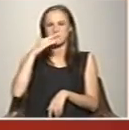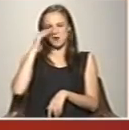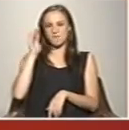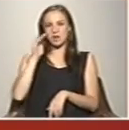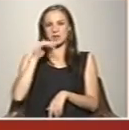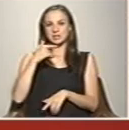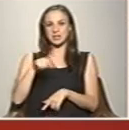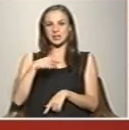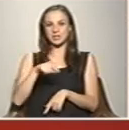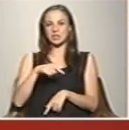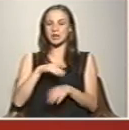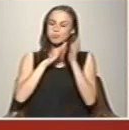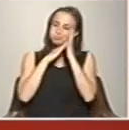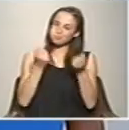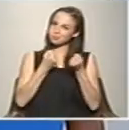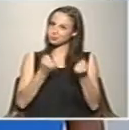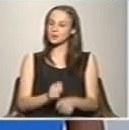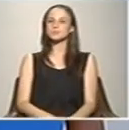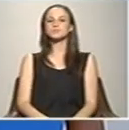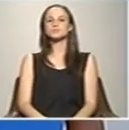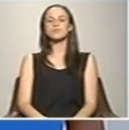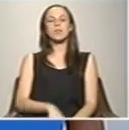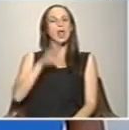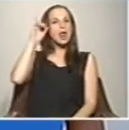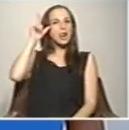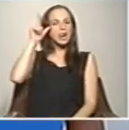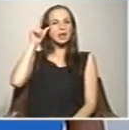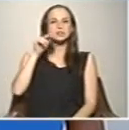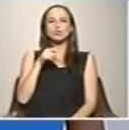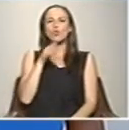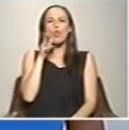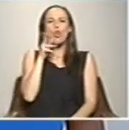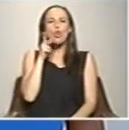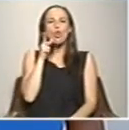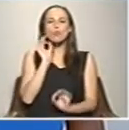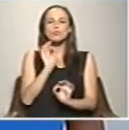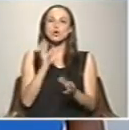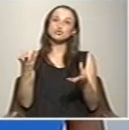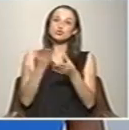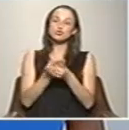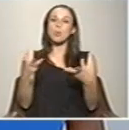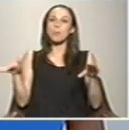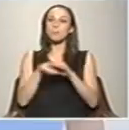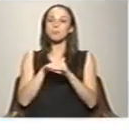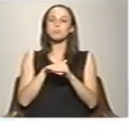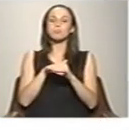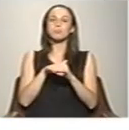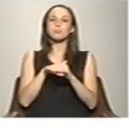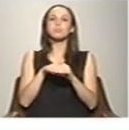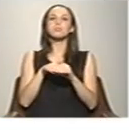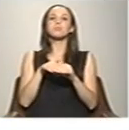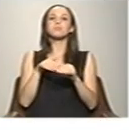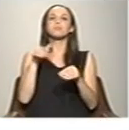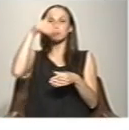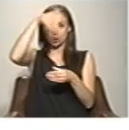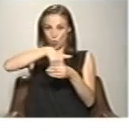em conciliar o sono. Uhum. O leite morno, quando combinado com a aveia ou as torradas, há a libertação de serotonina, que tem o